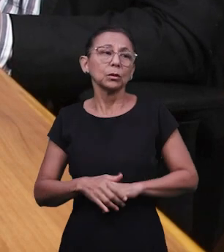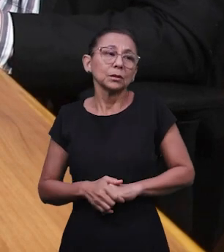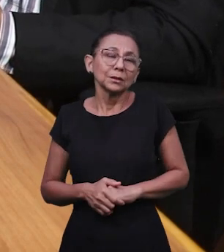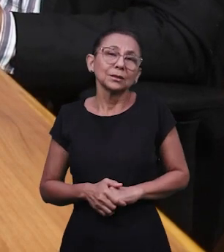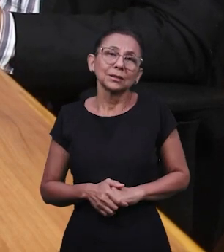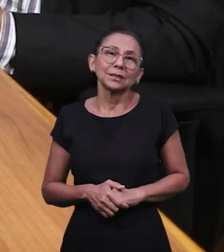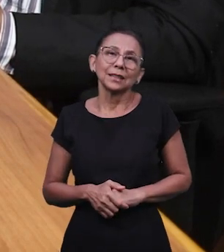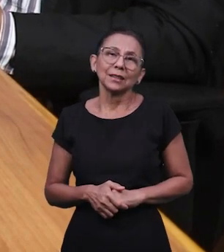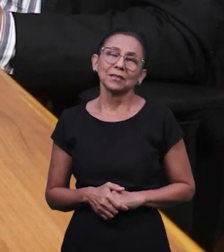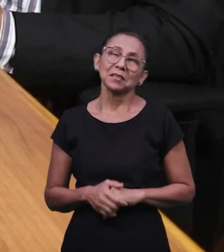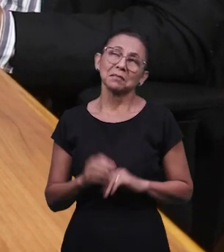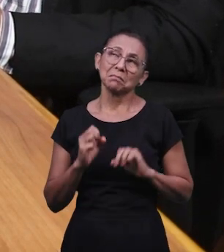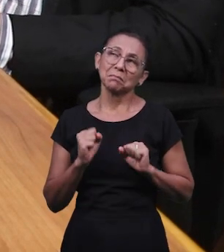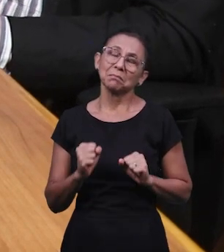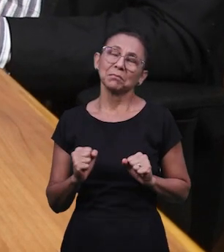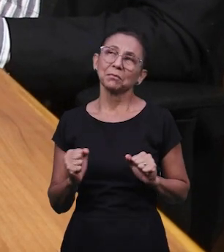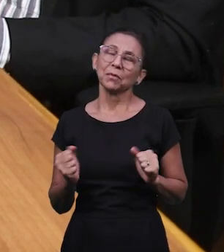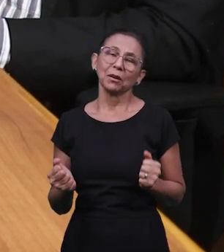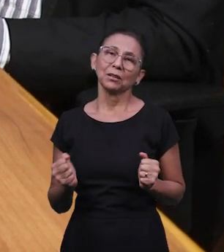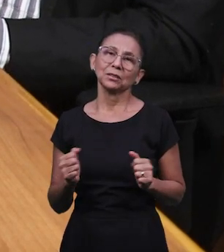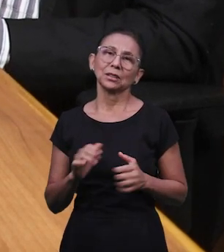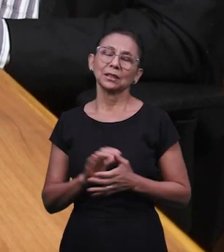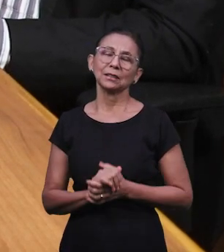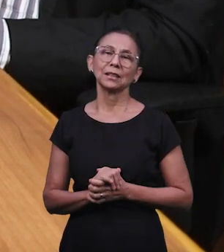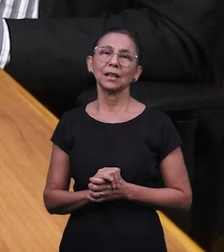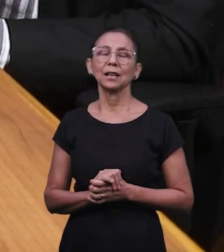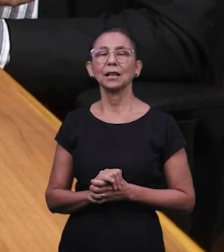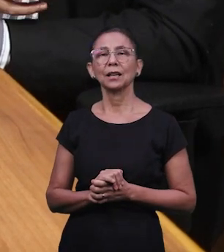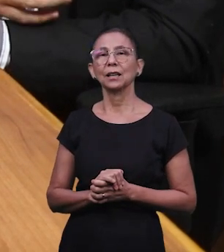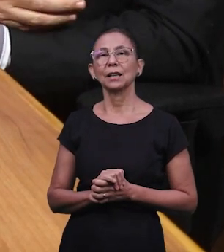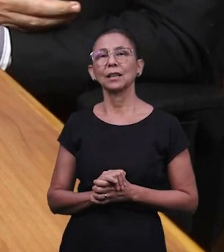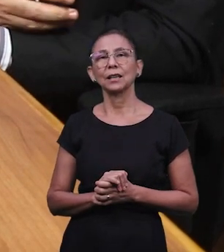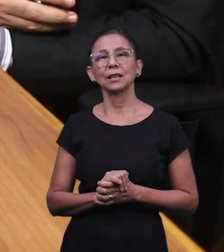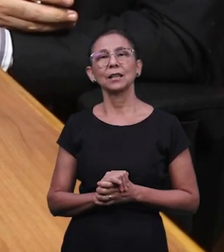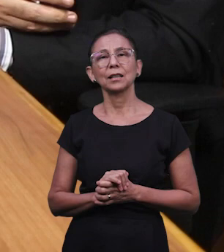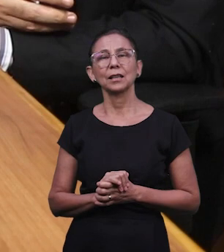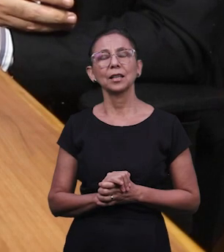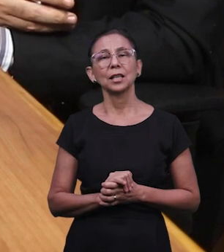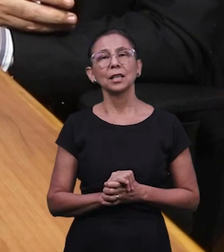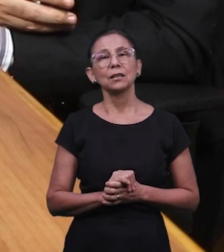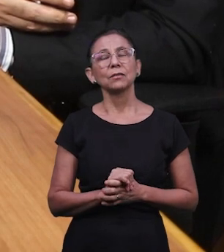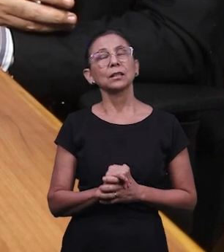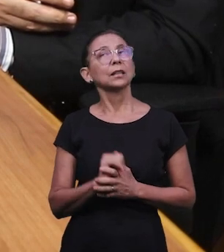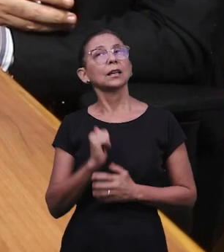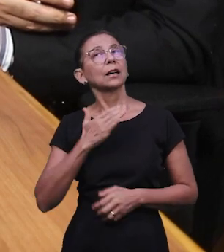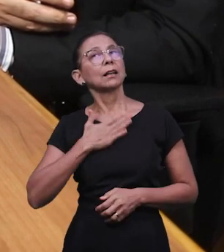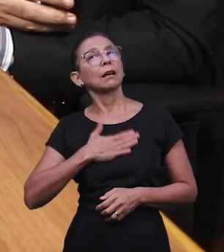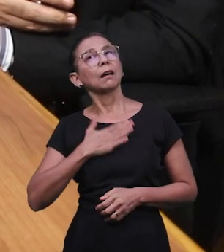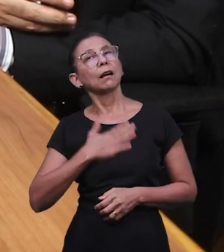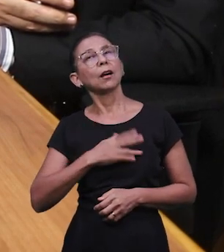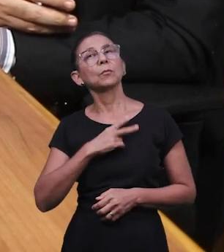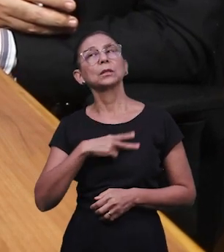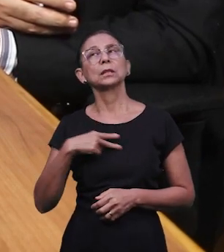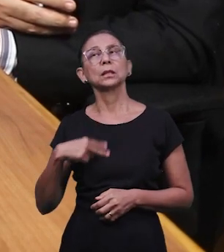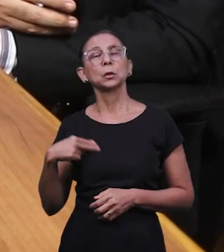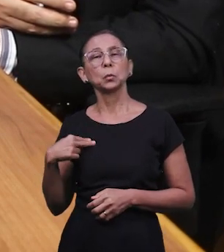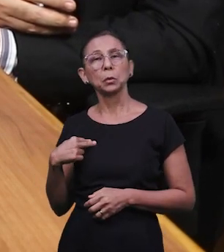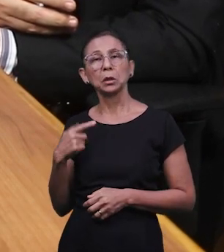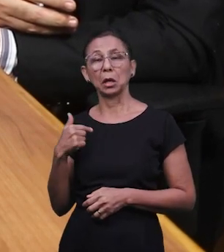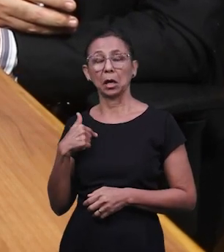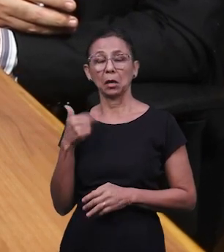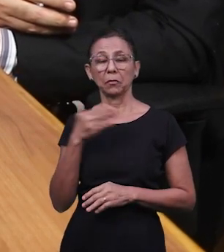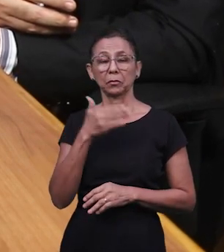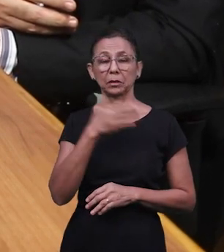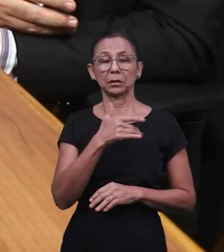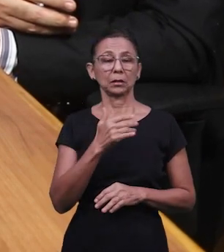peso da consciência. Sim. Mas você não tira o vazio da alma. Não tira, não alcança, porque a alma é um